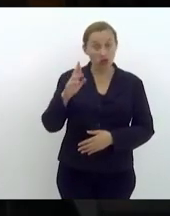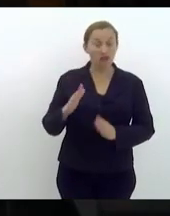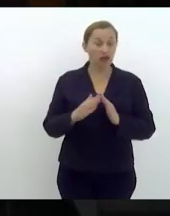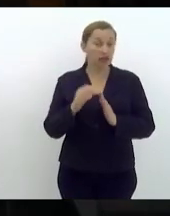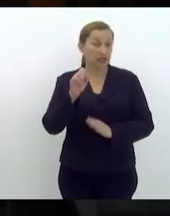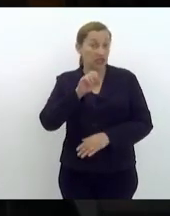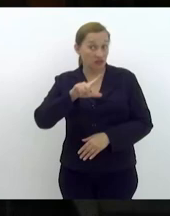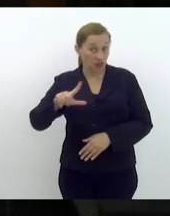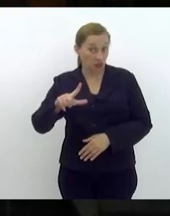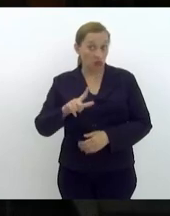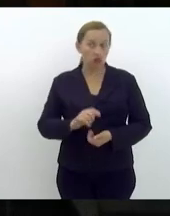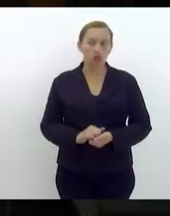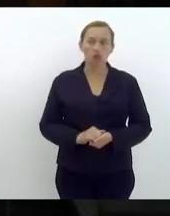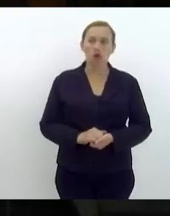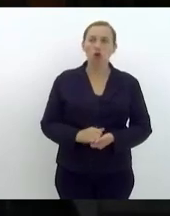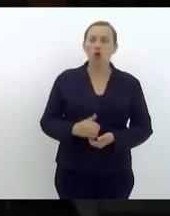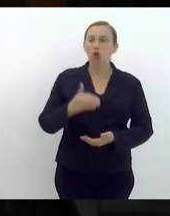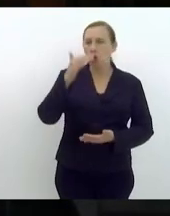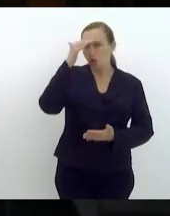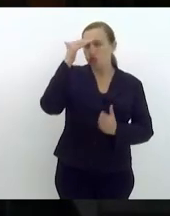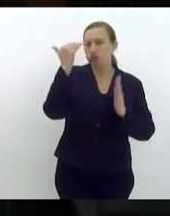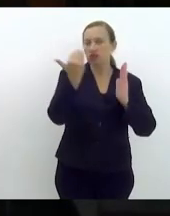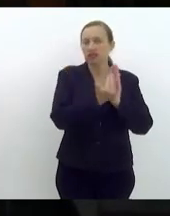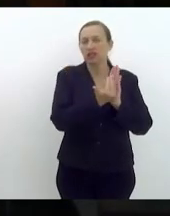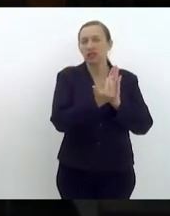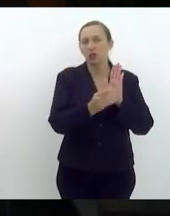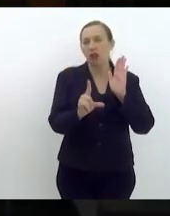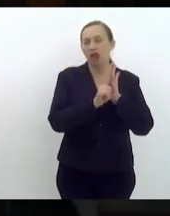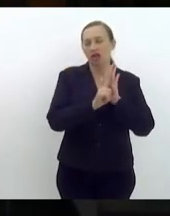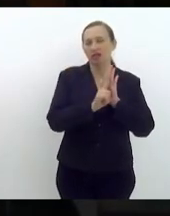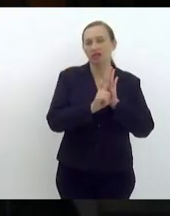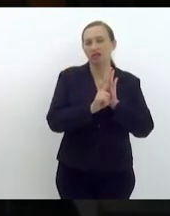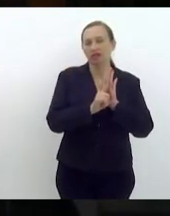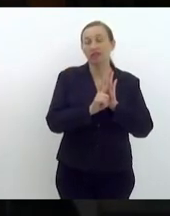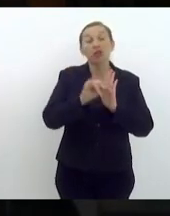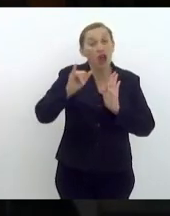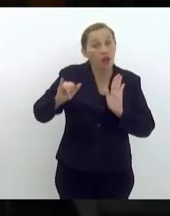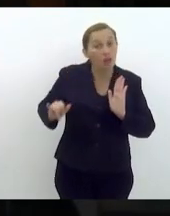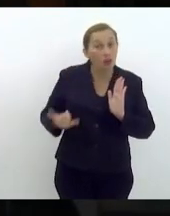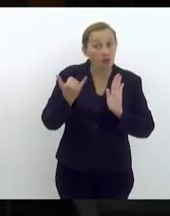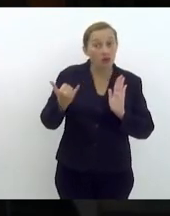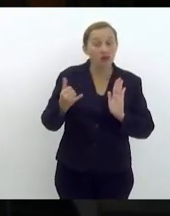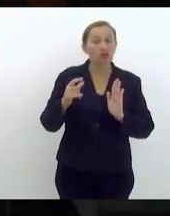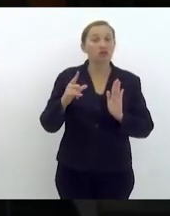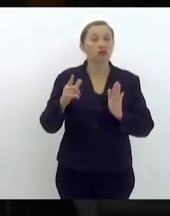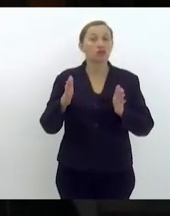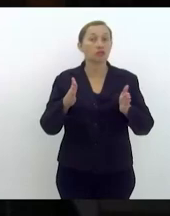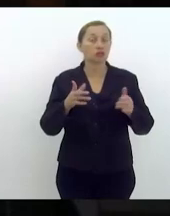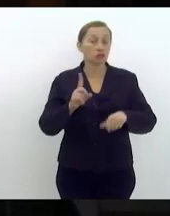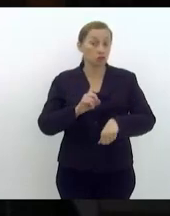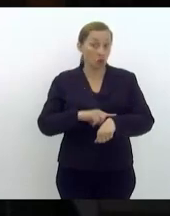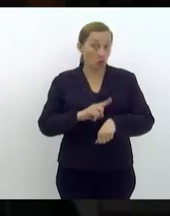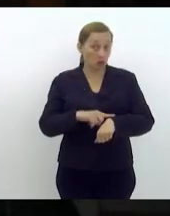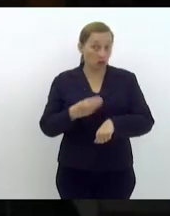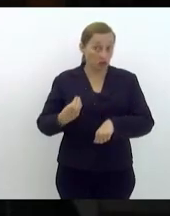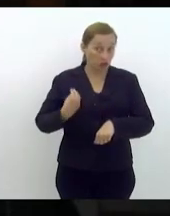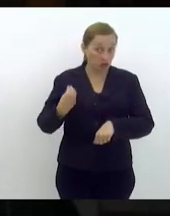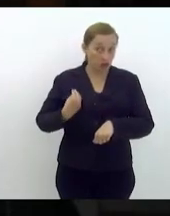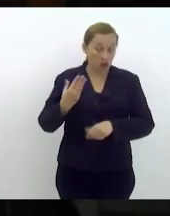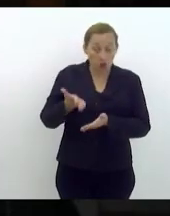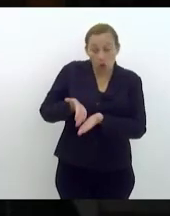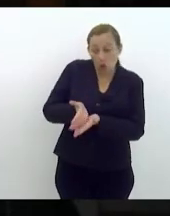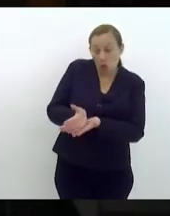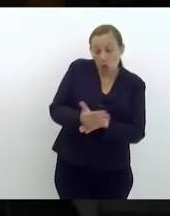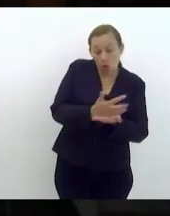civil é cumpra uma lei aproveitem que a gente está no momento onde a arrecadação com